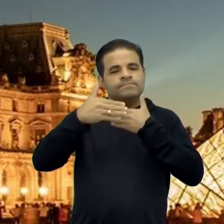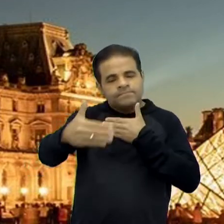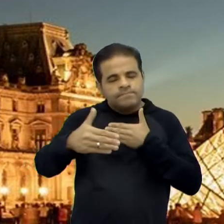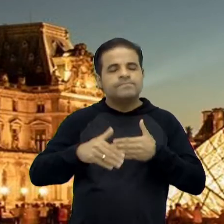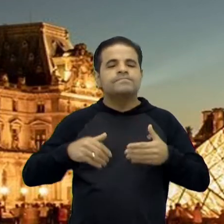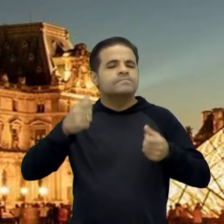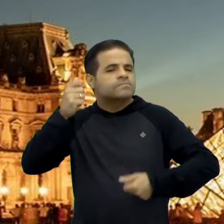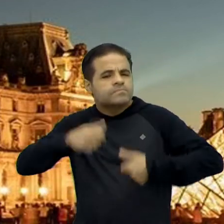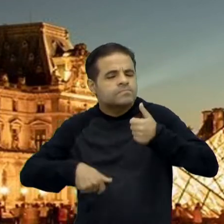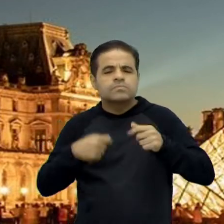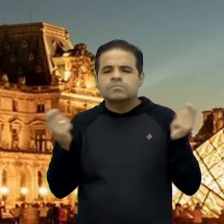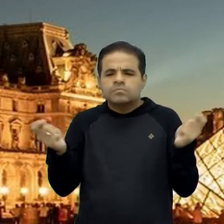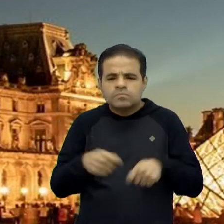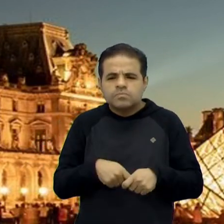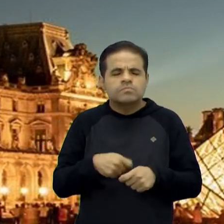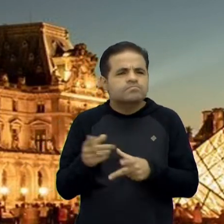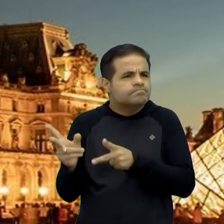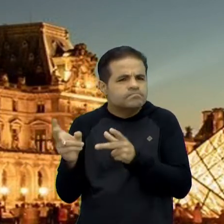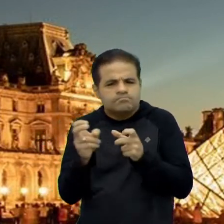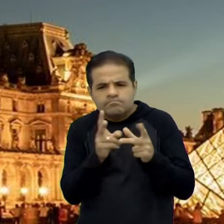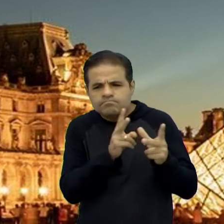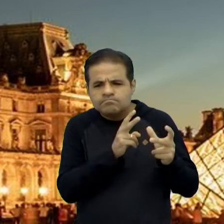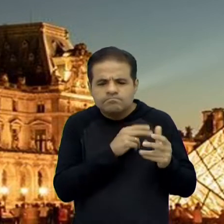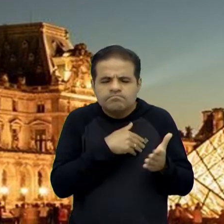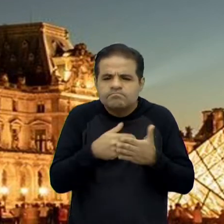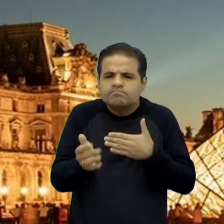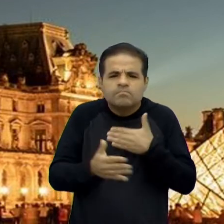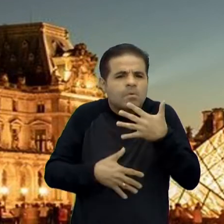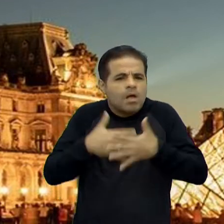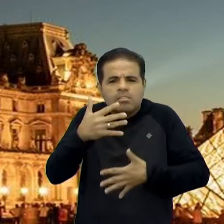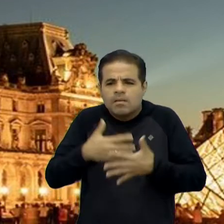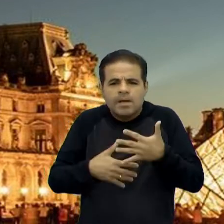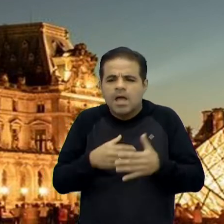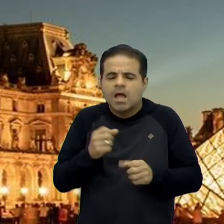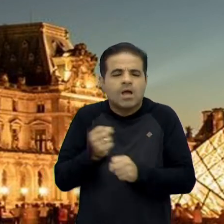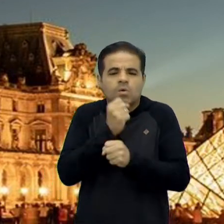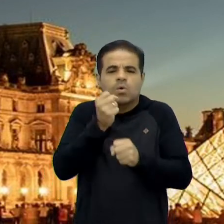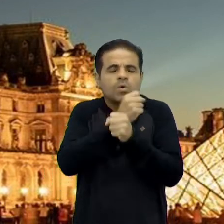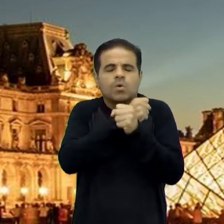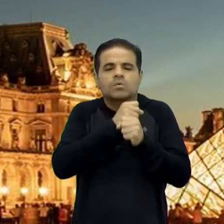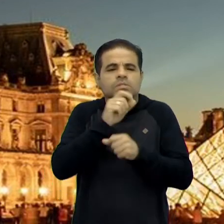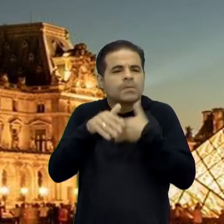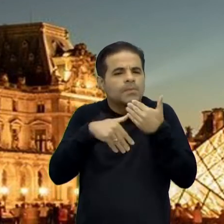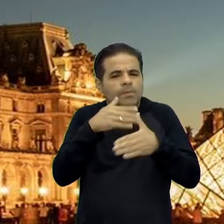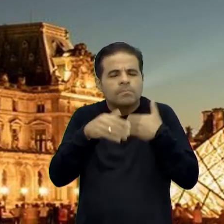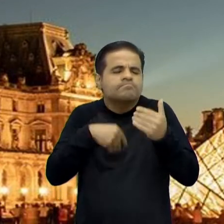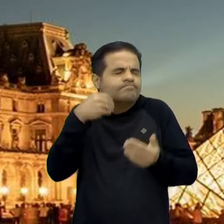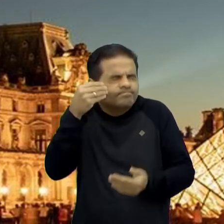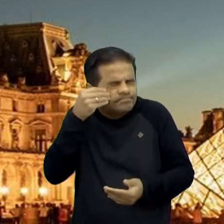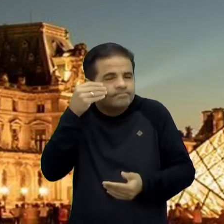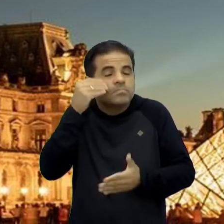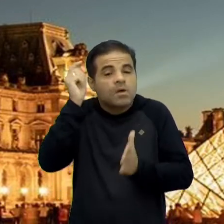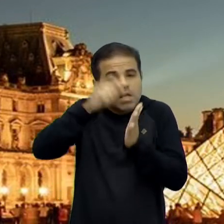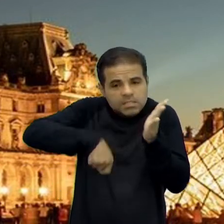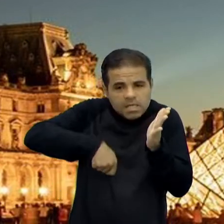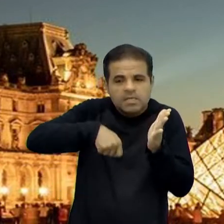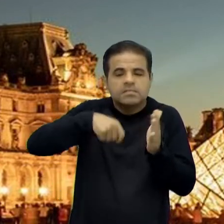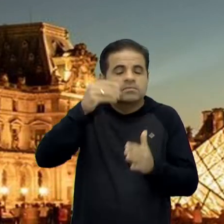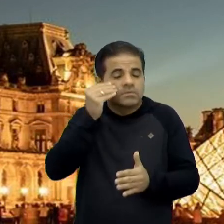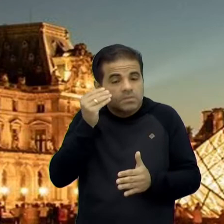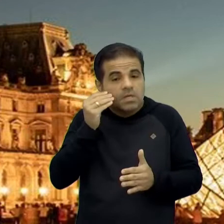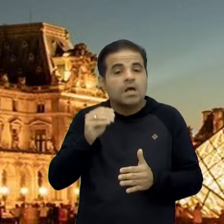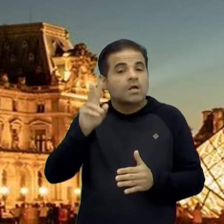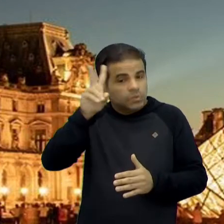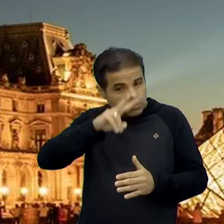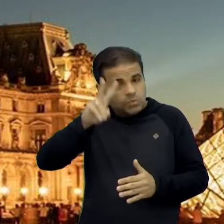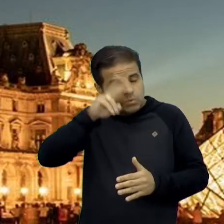e também para que a gente comece a perceber que não impede que existe uma construção de registros, evidências sobre